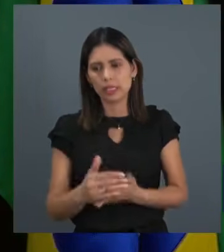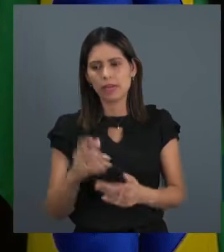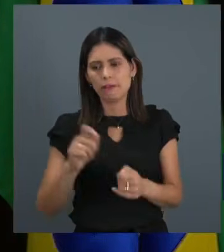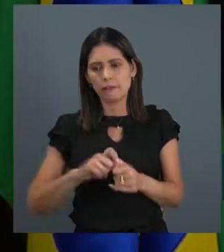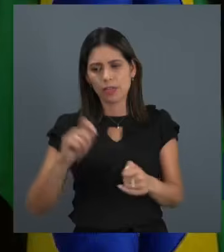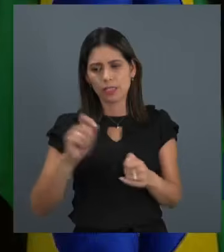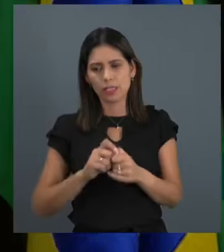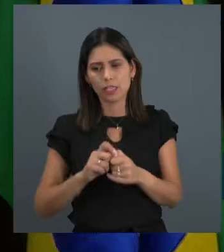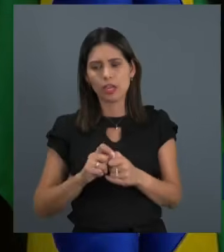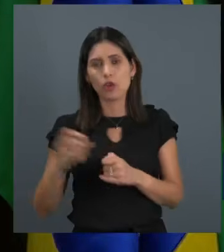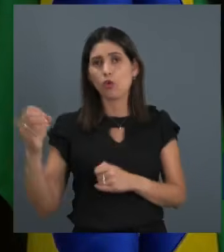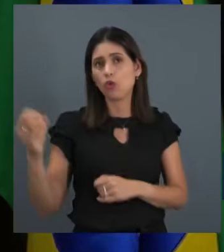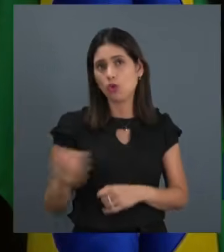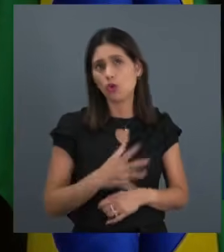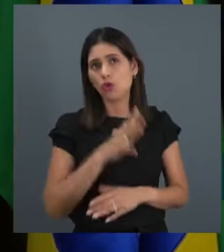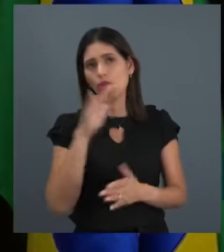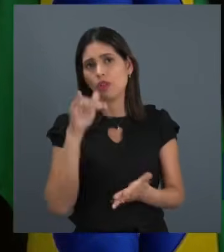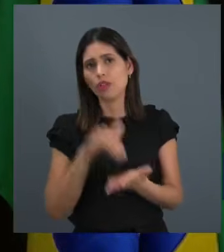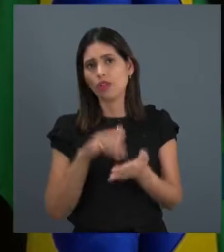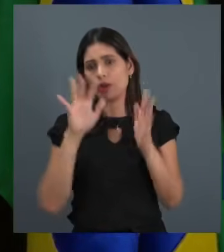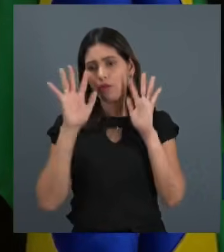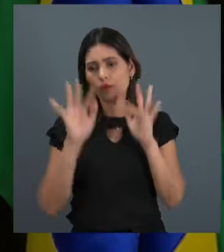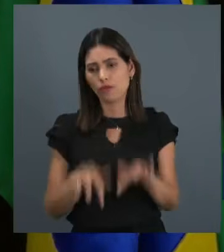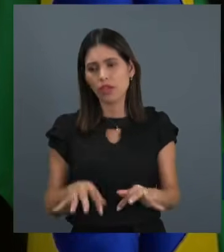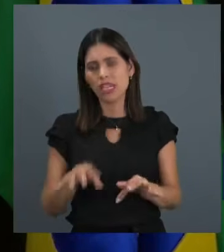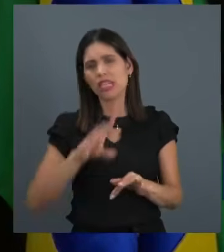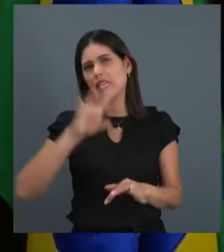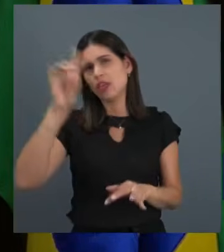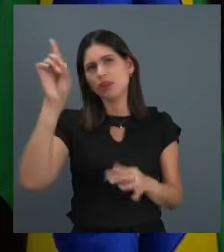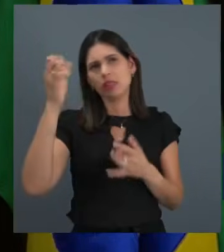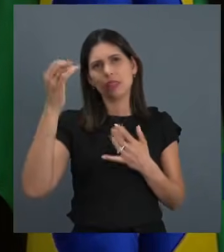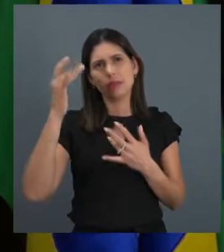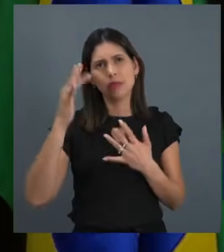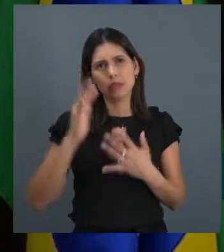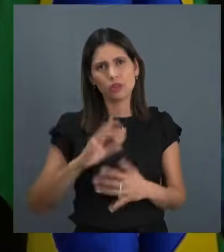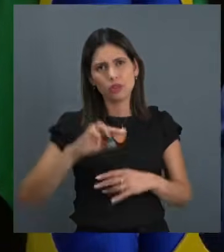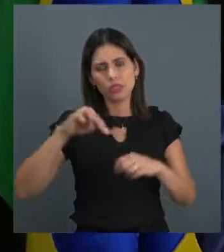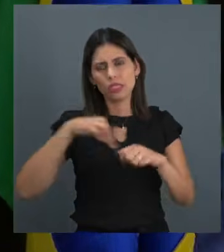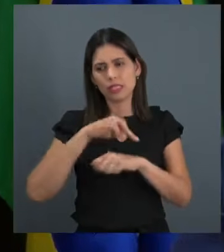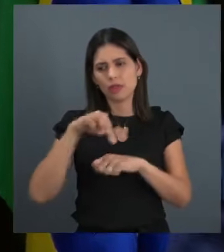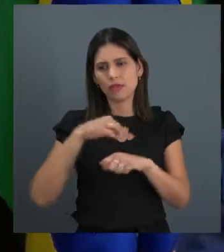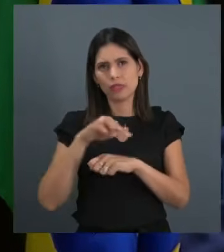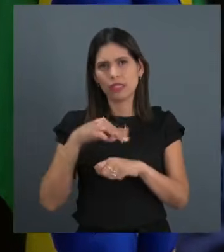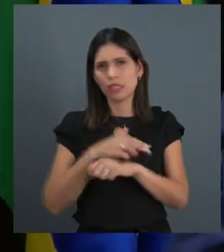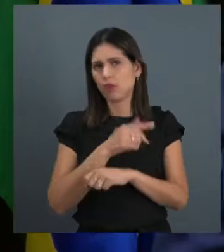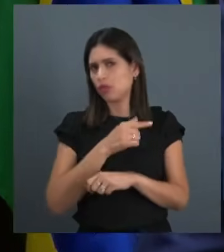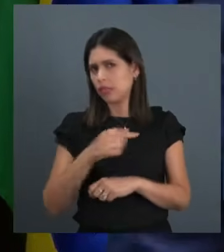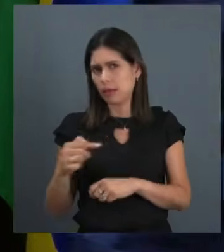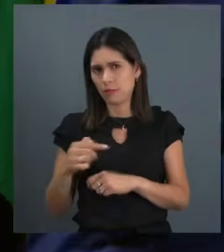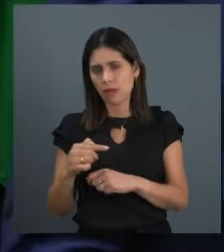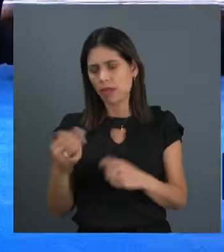fim. Que Deus abençoe a nossa nação, uma ótima semana e que a justiça seja para todos no Brasil.